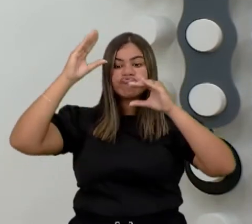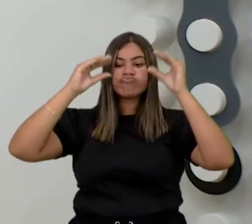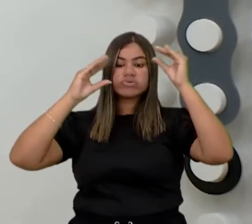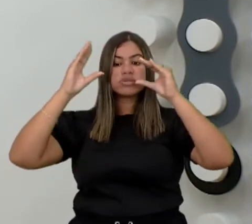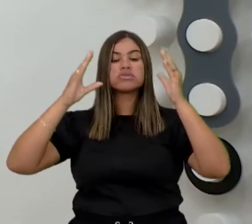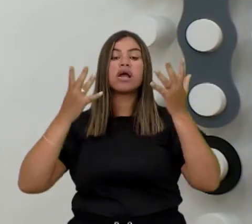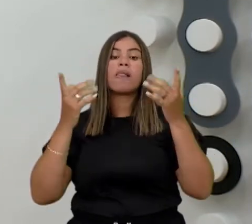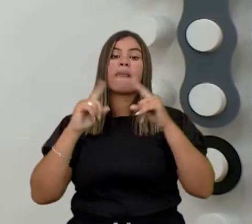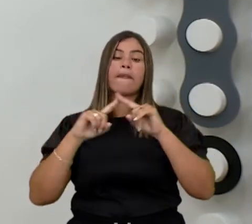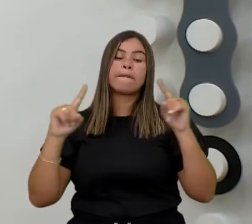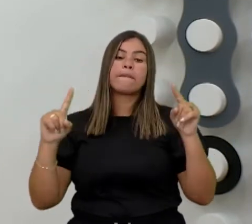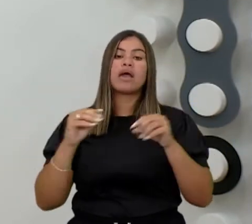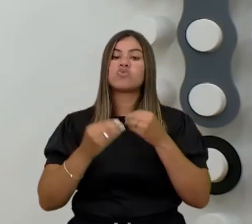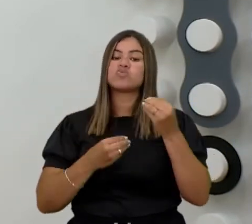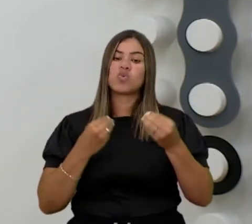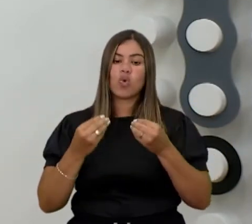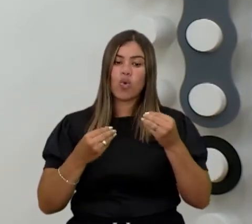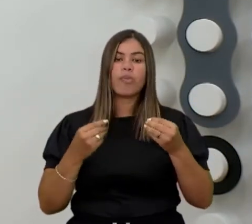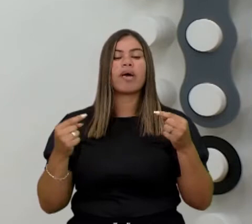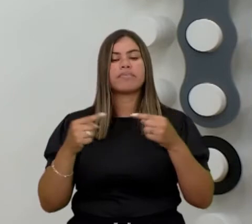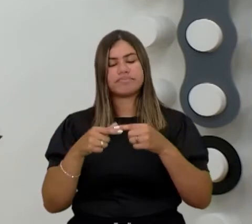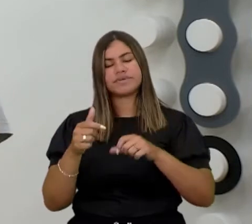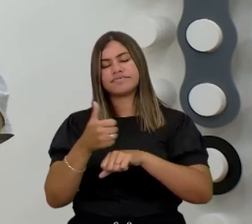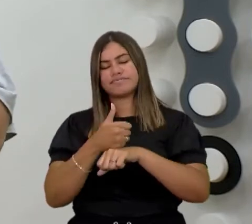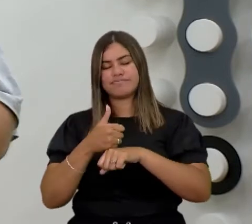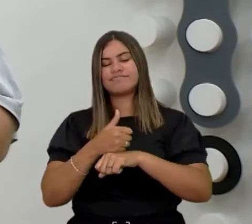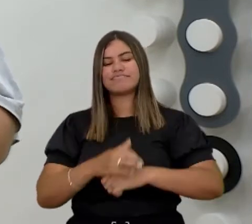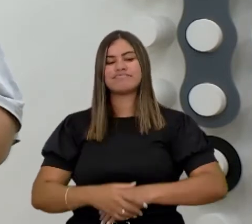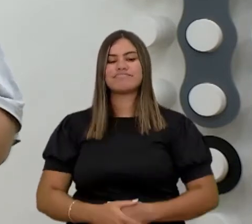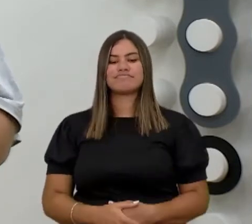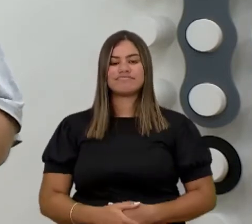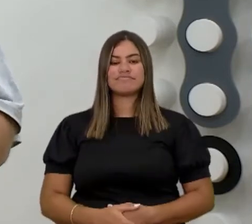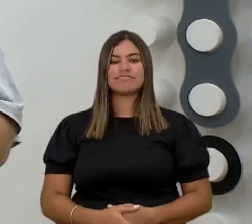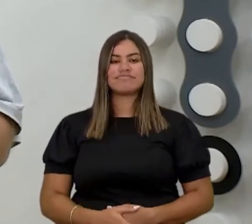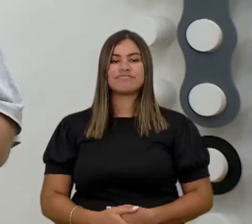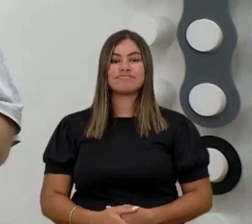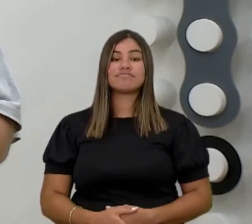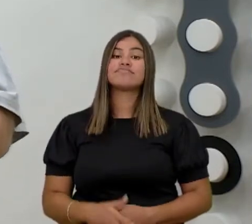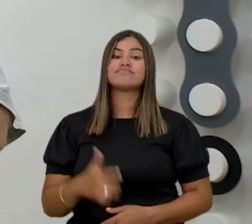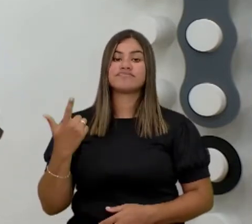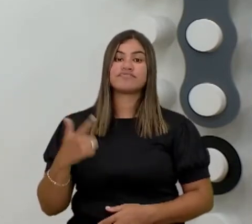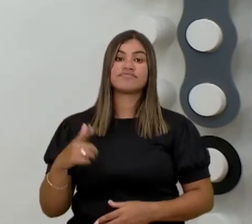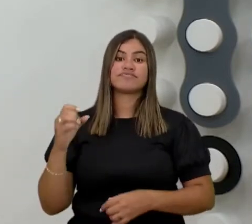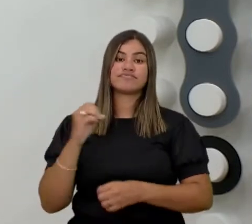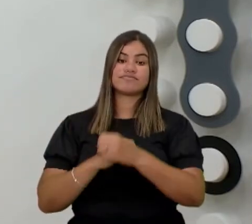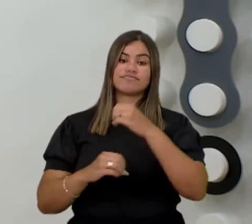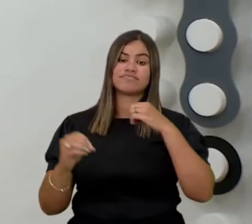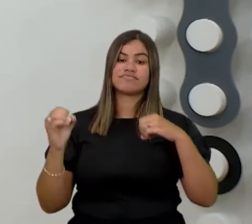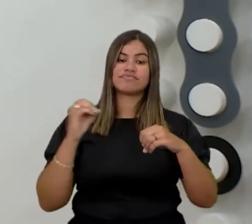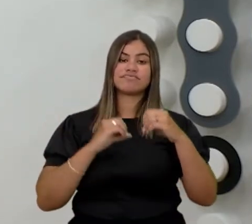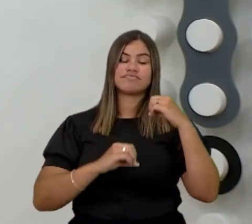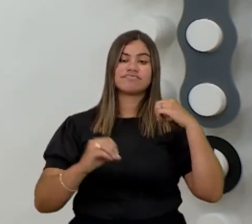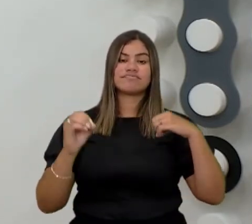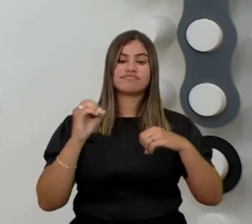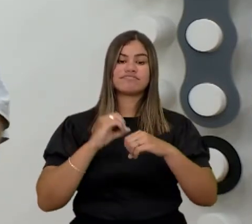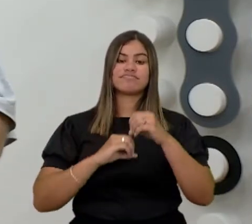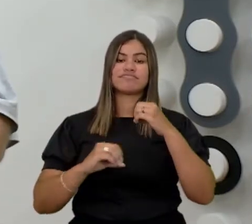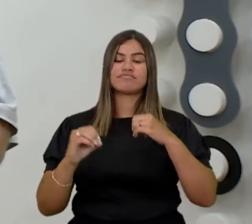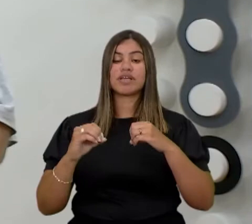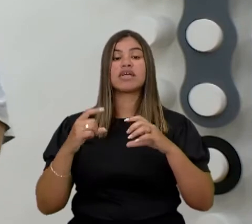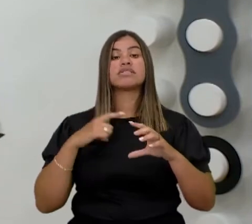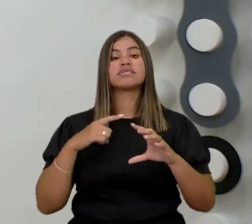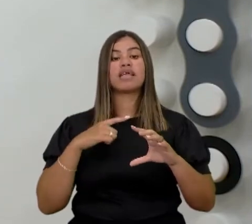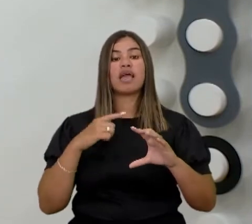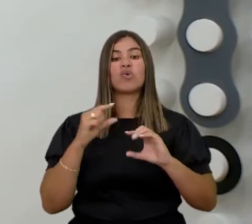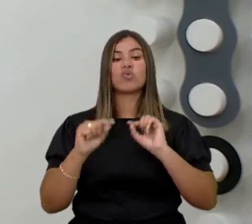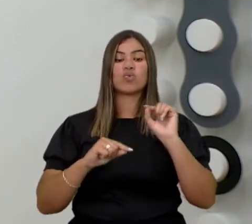trabalha aqui, né, de acordo com o profissionalismo. Voltando aí ao sistema solar, né? Então ele tem, né, essa